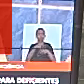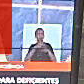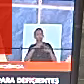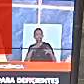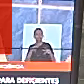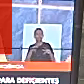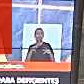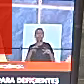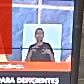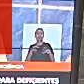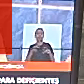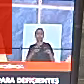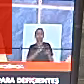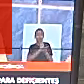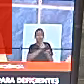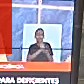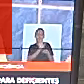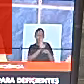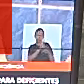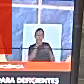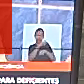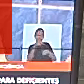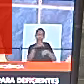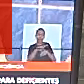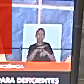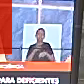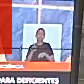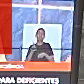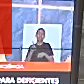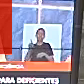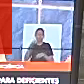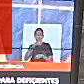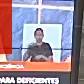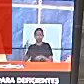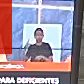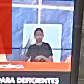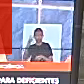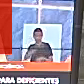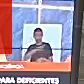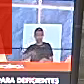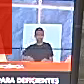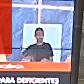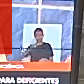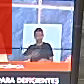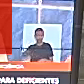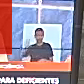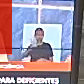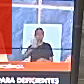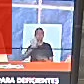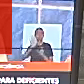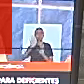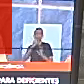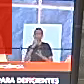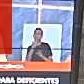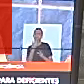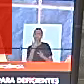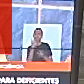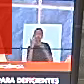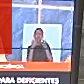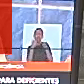humilhado pelo presidente nacional do país. Um homem que deveria dar exemplo para a